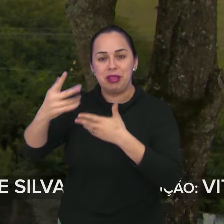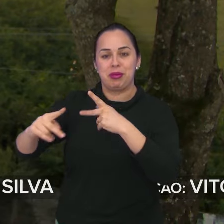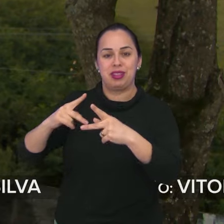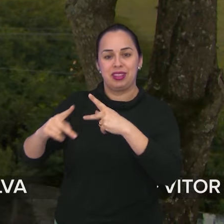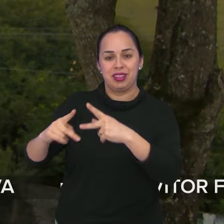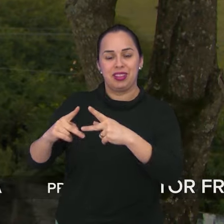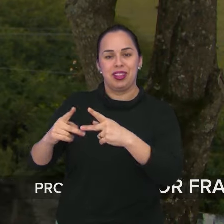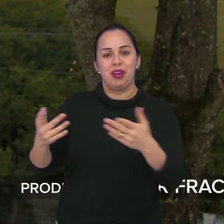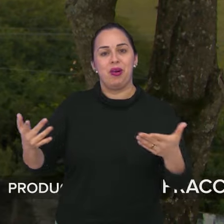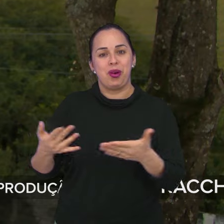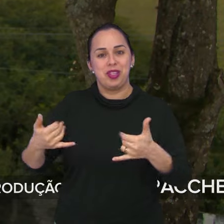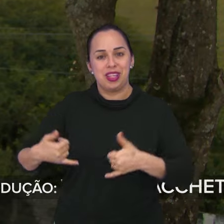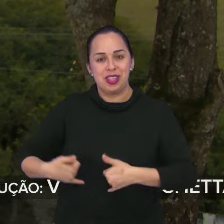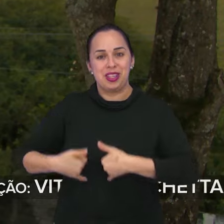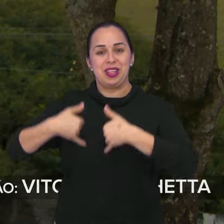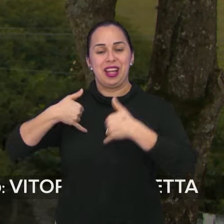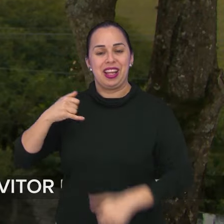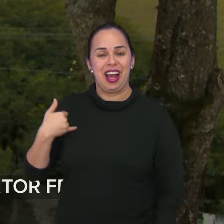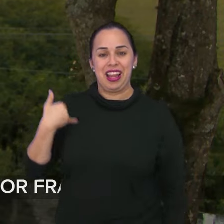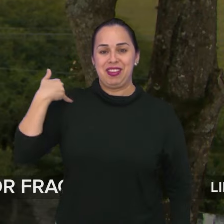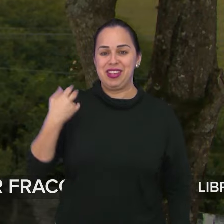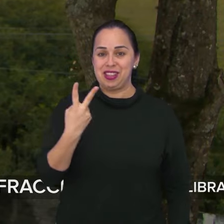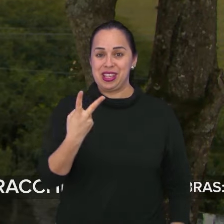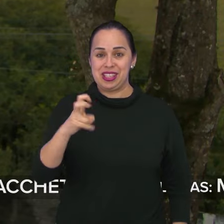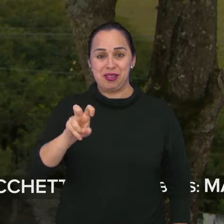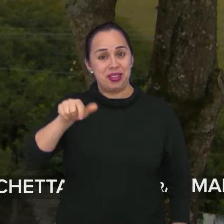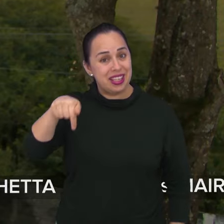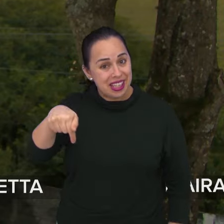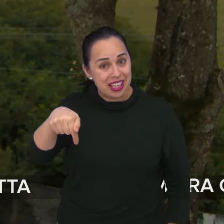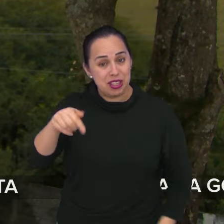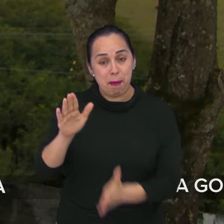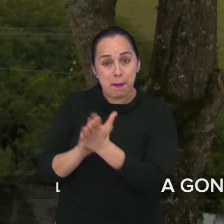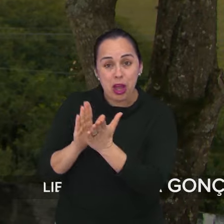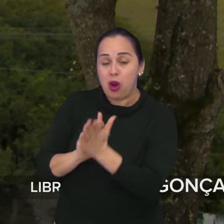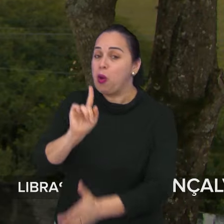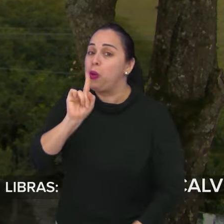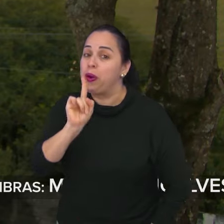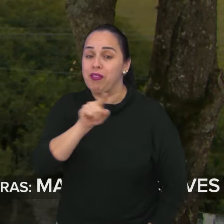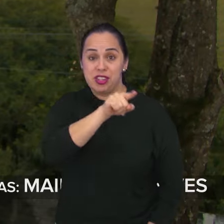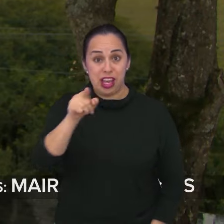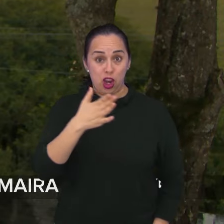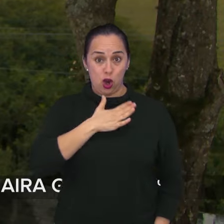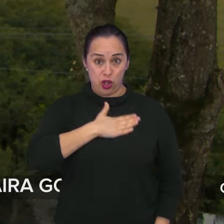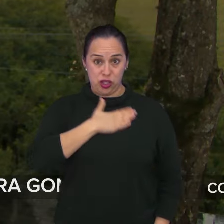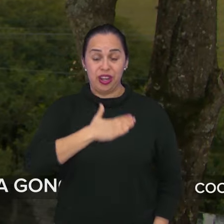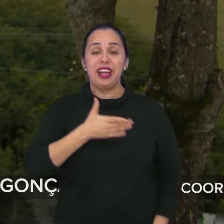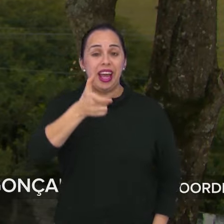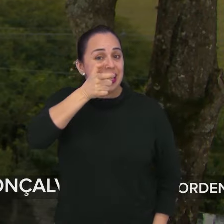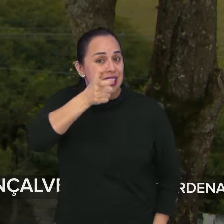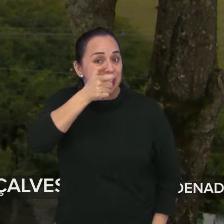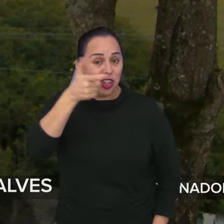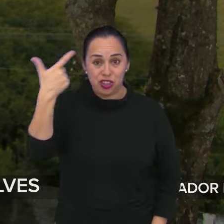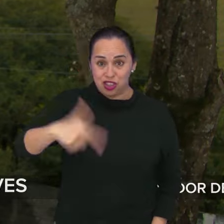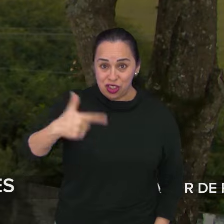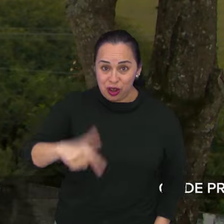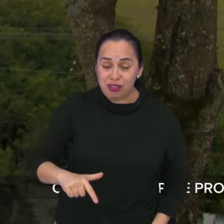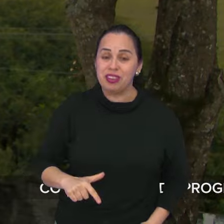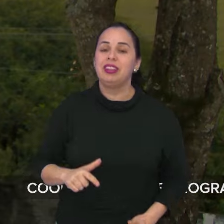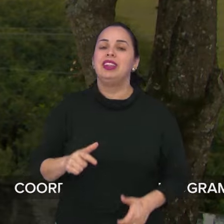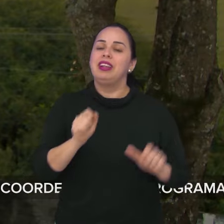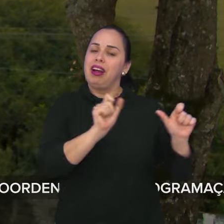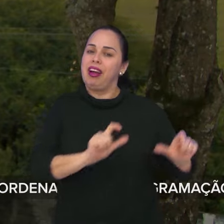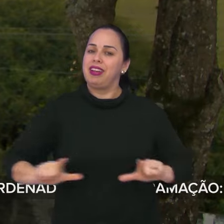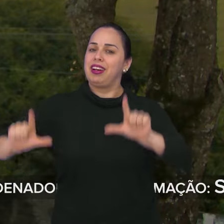Campos, que comemora 257 anos. Se você gostou e quer conferir todas essas personalidades, a